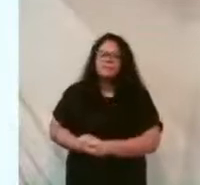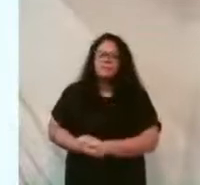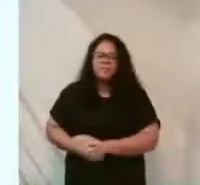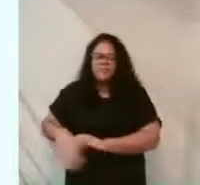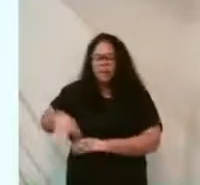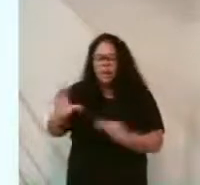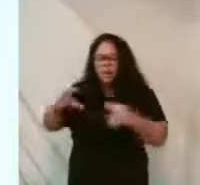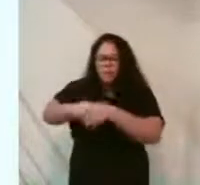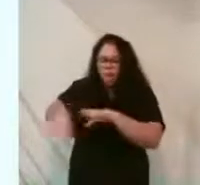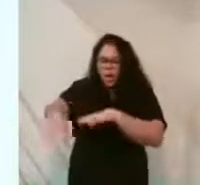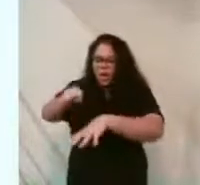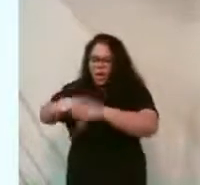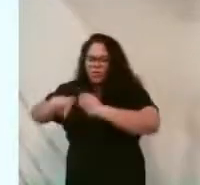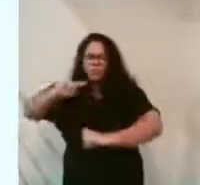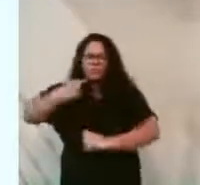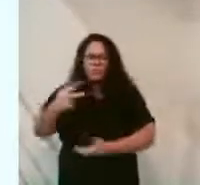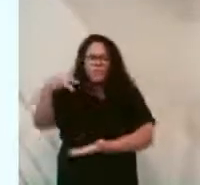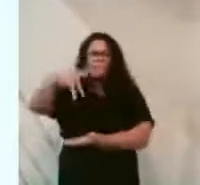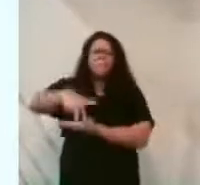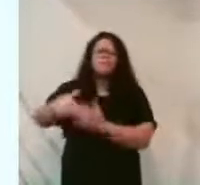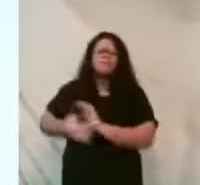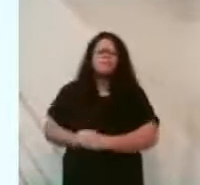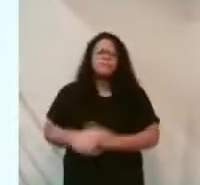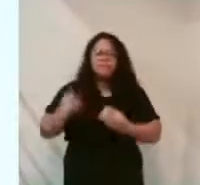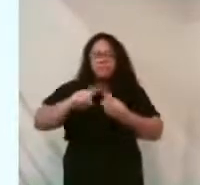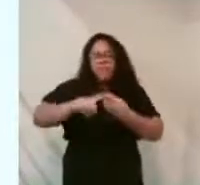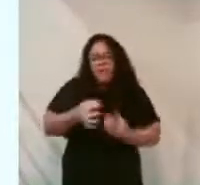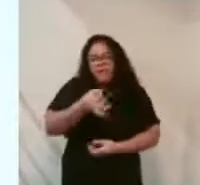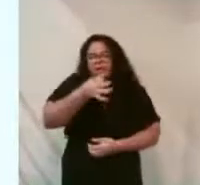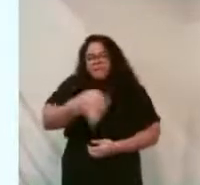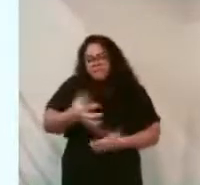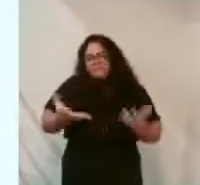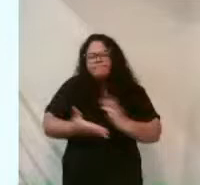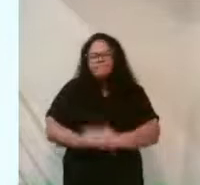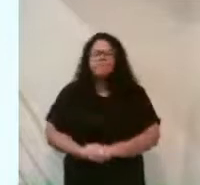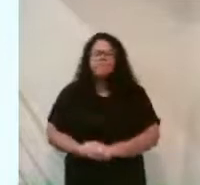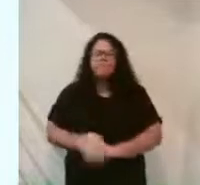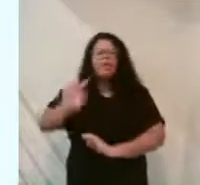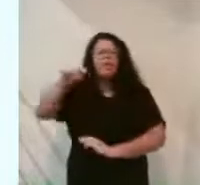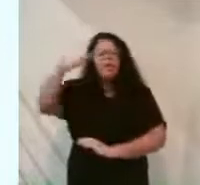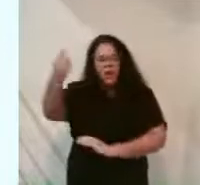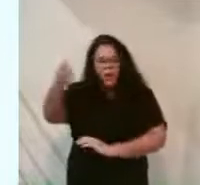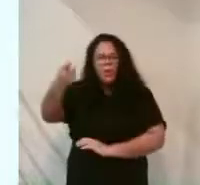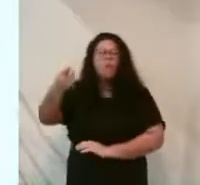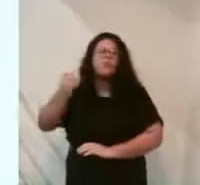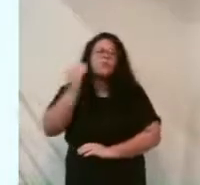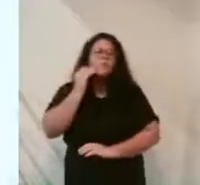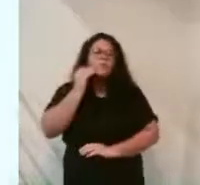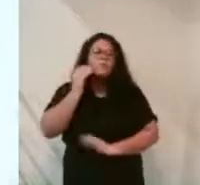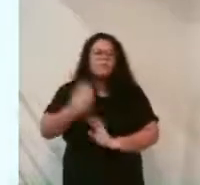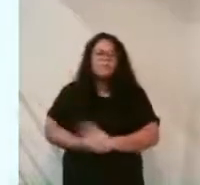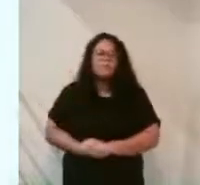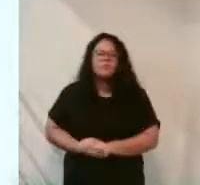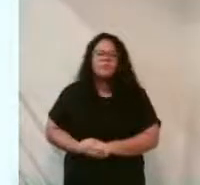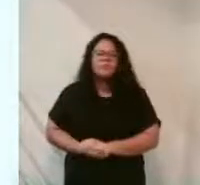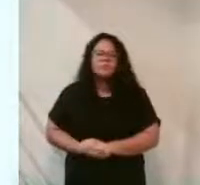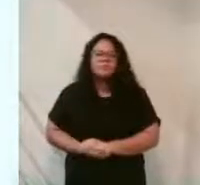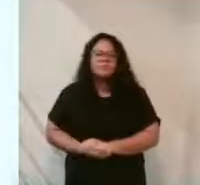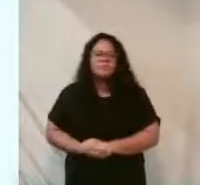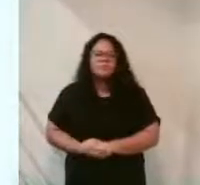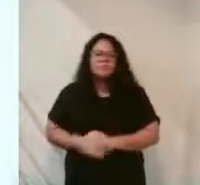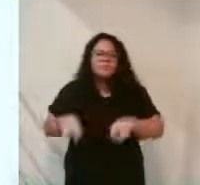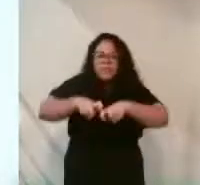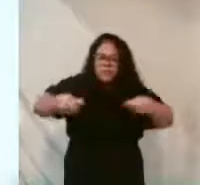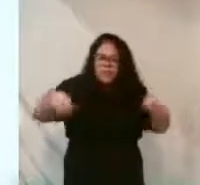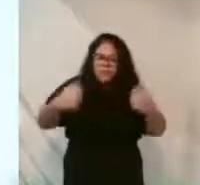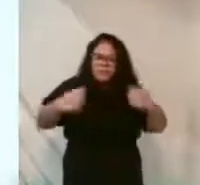cooperativas de catadores. E, por último, uma crítica construtiva. Que nas próximas mesas as falas tenham mais diversidade.